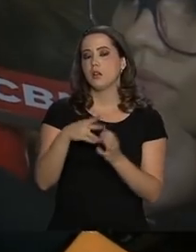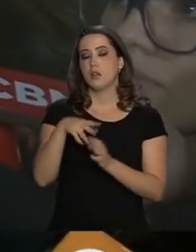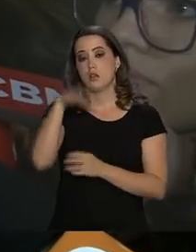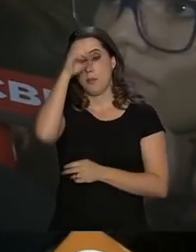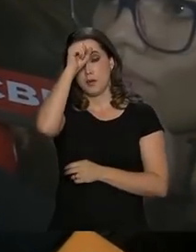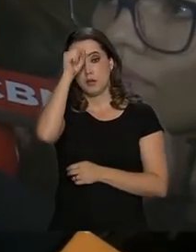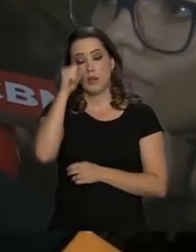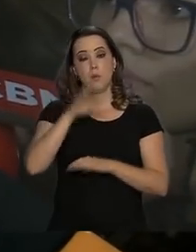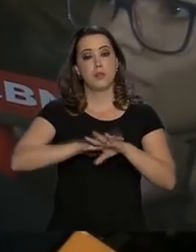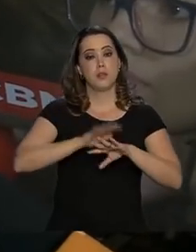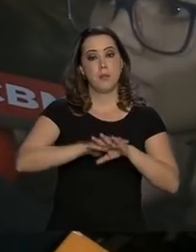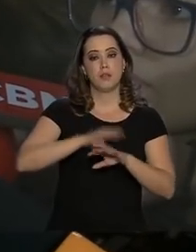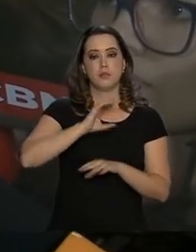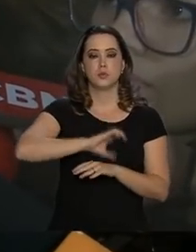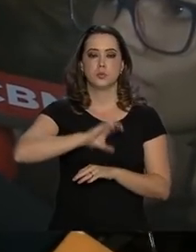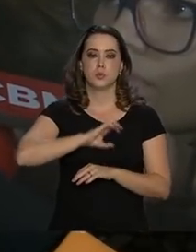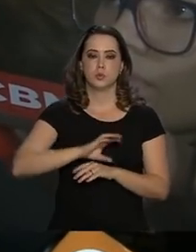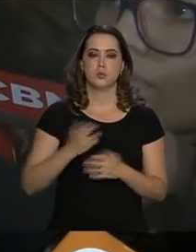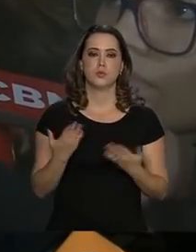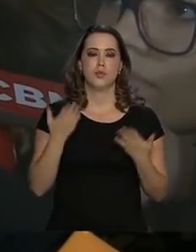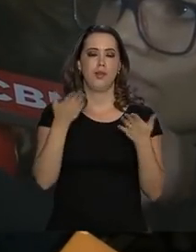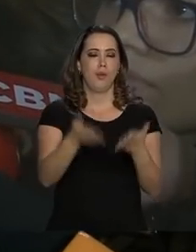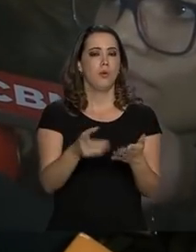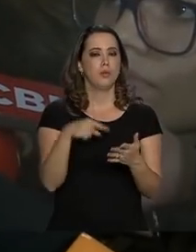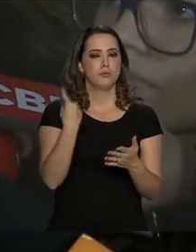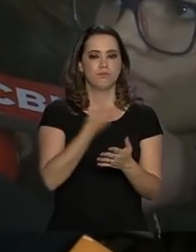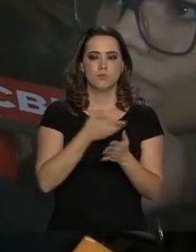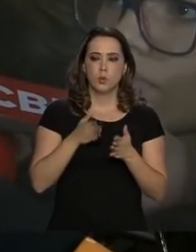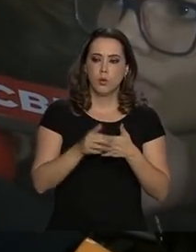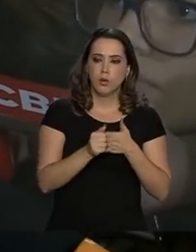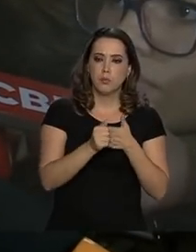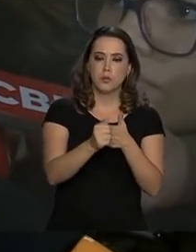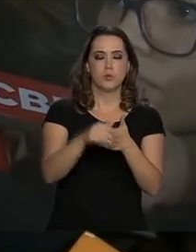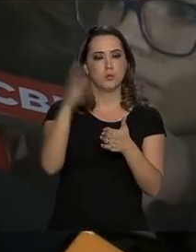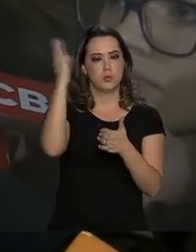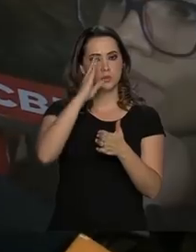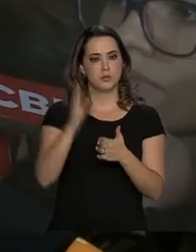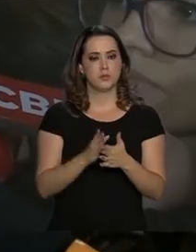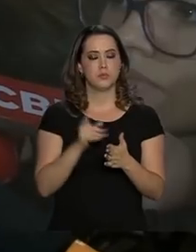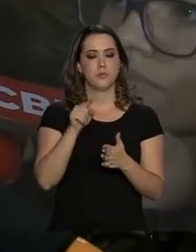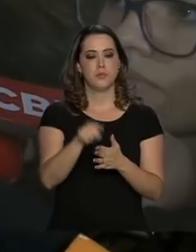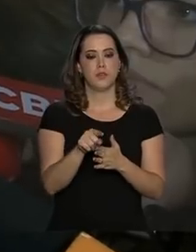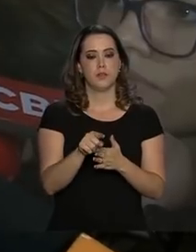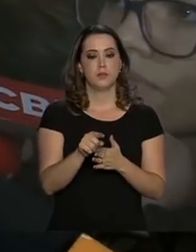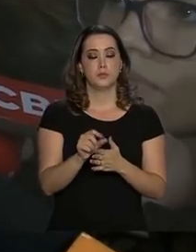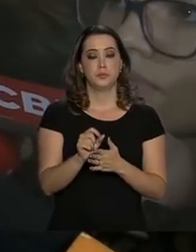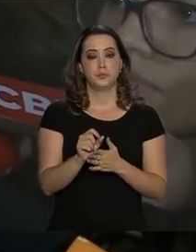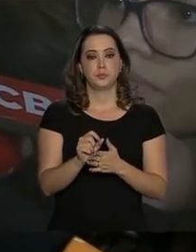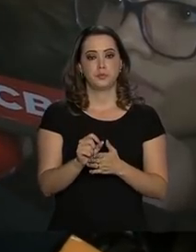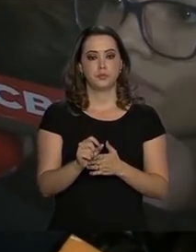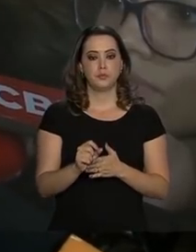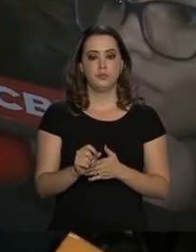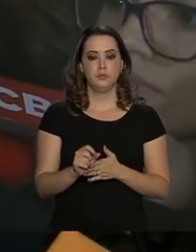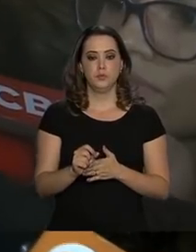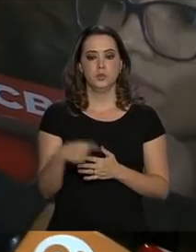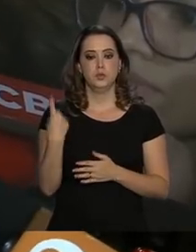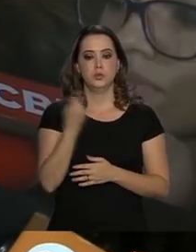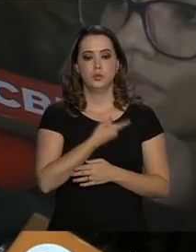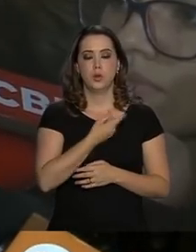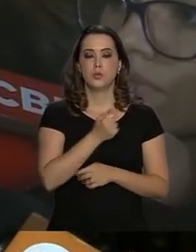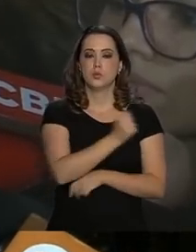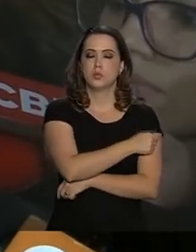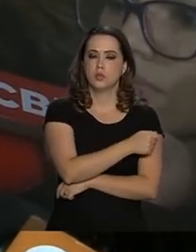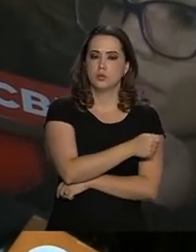em matemática conhecimento em português é isso que vai levar o Brasil é isso que vai levar o o os nossos